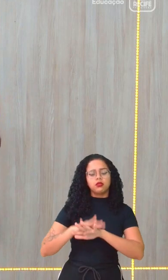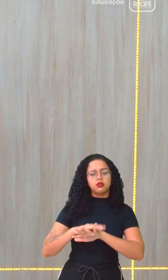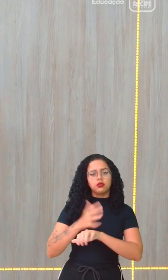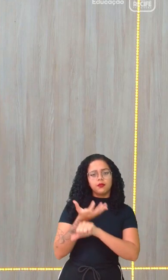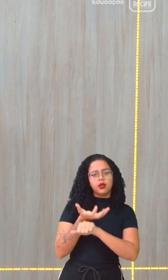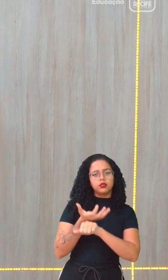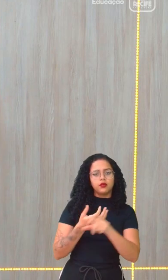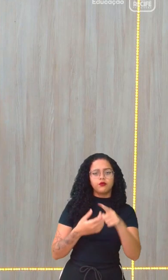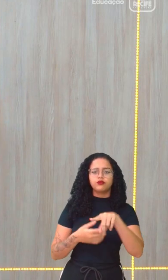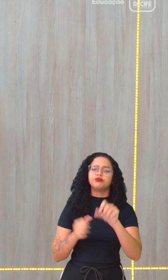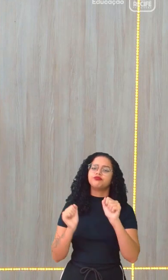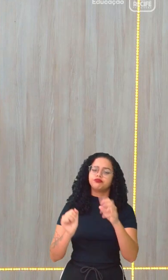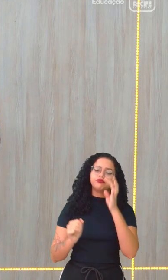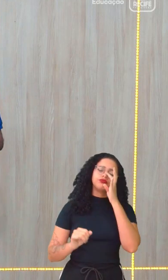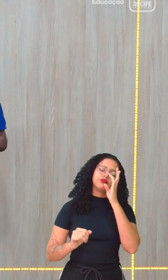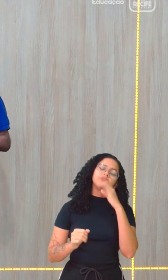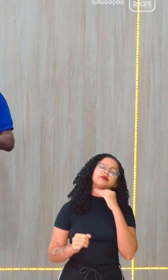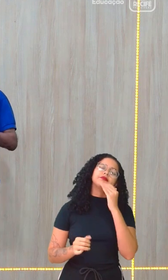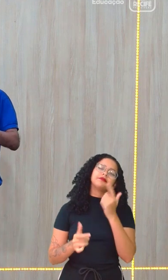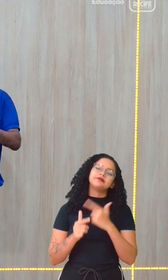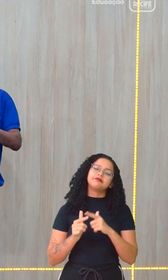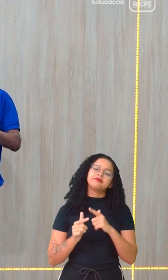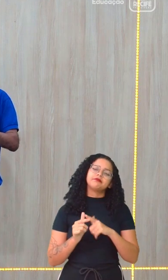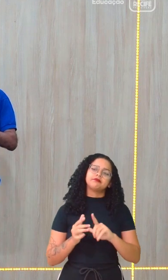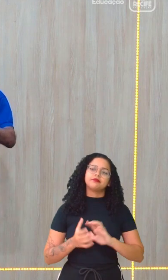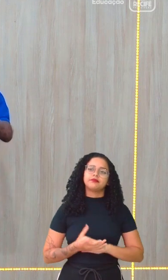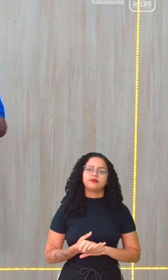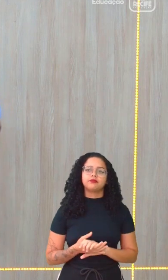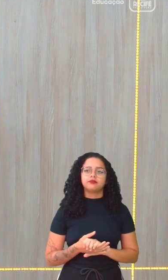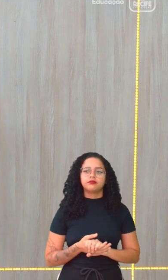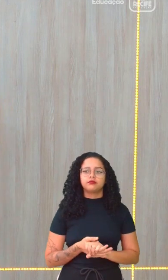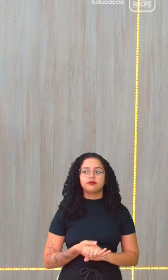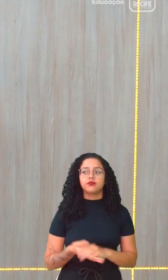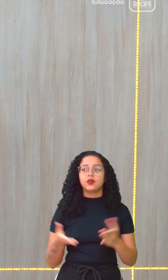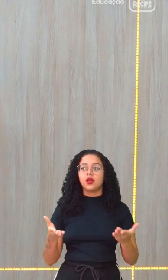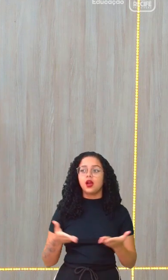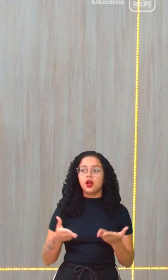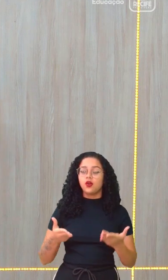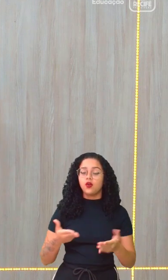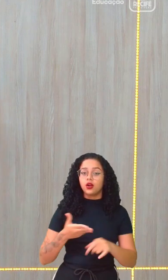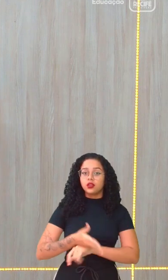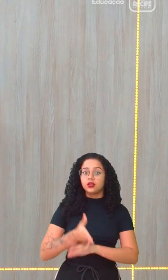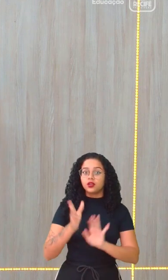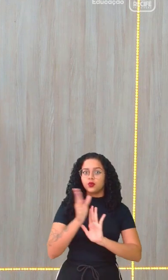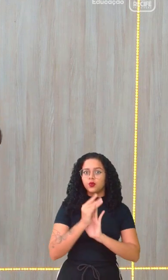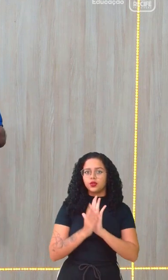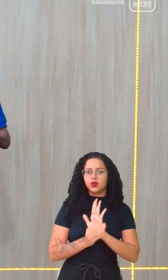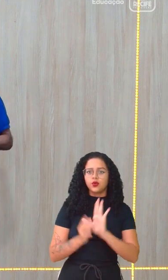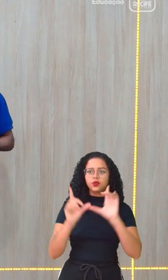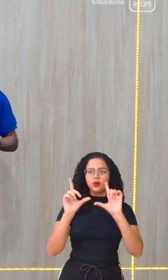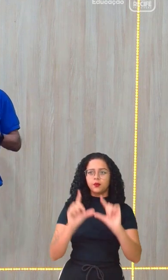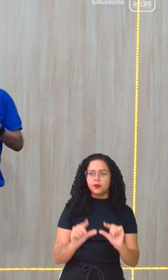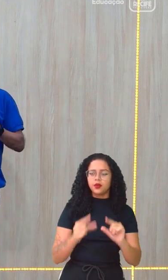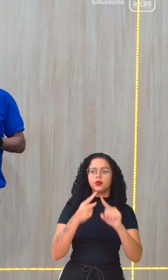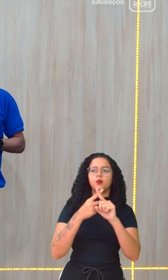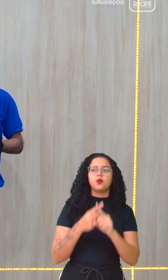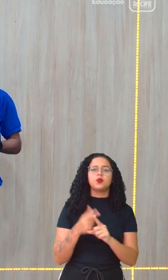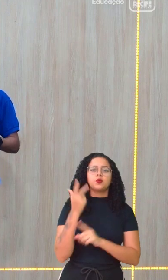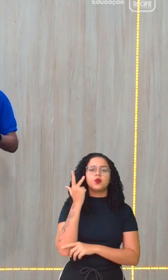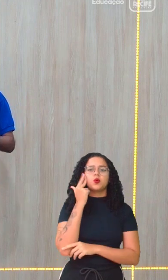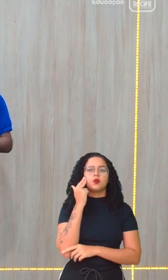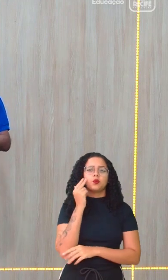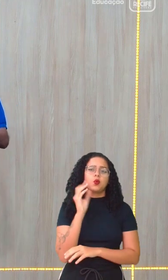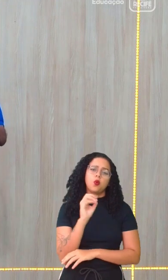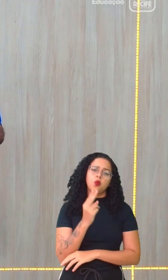numa boa, sem problema nenhum, tá certo? E agora vamos entrar no conteúdo mínimo múltiplo comum,